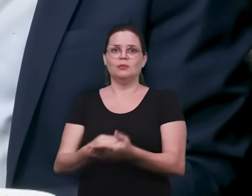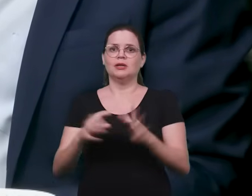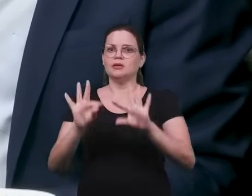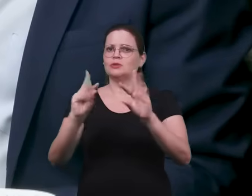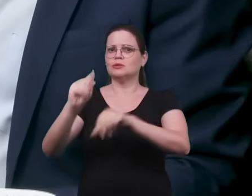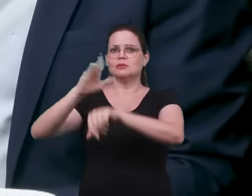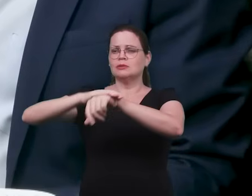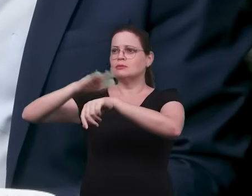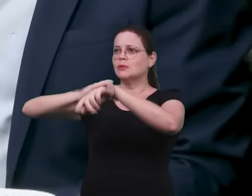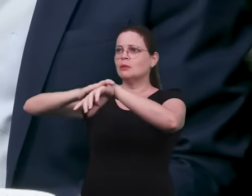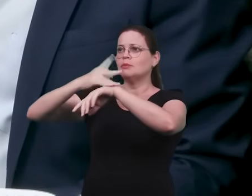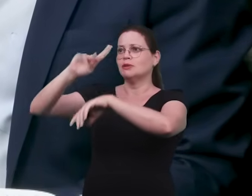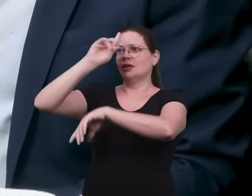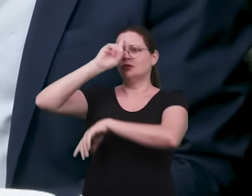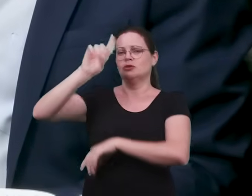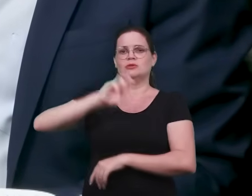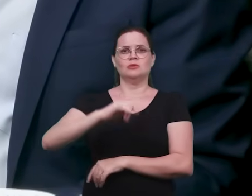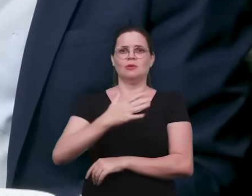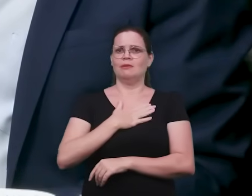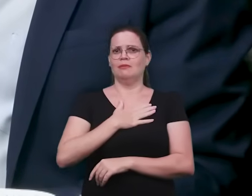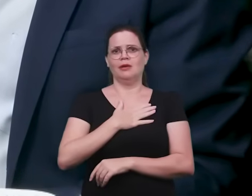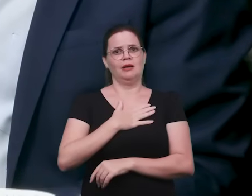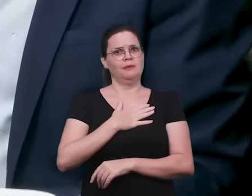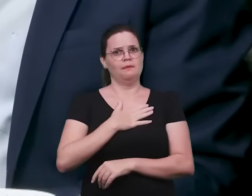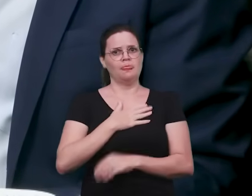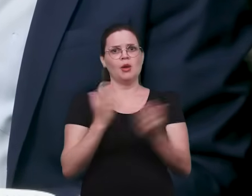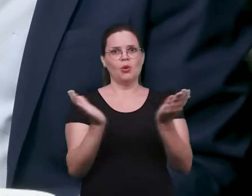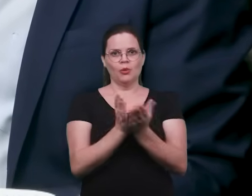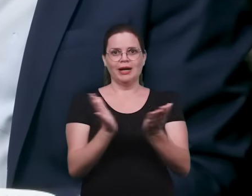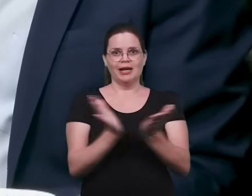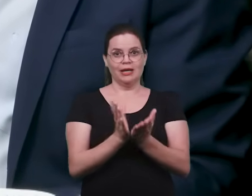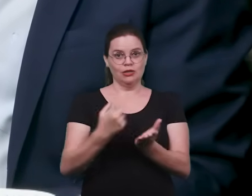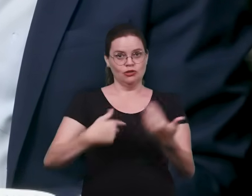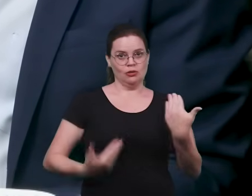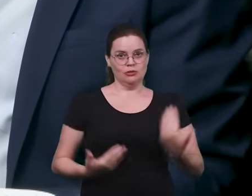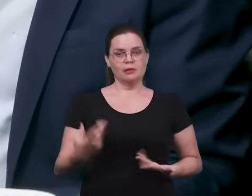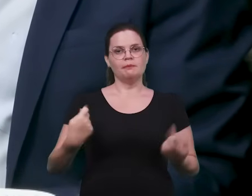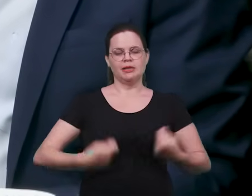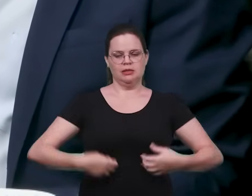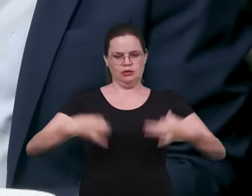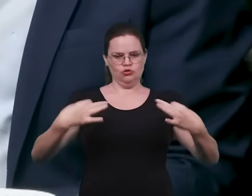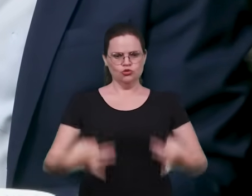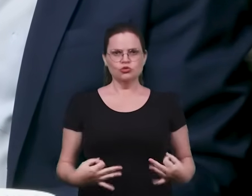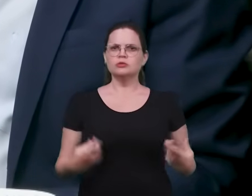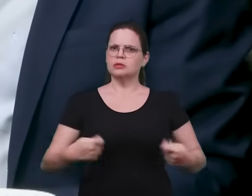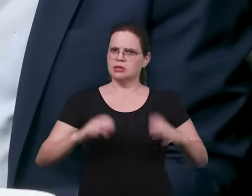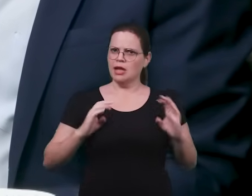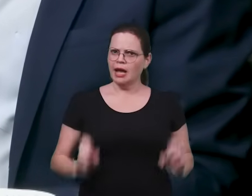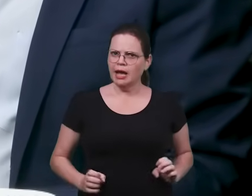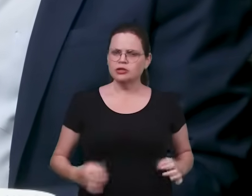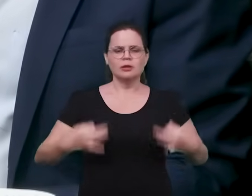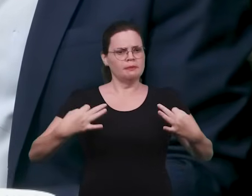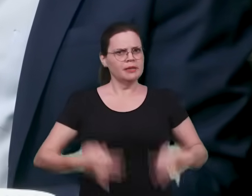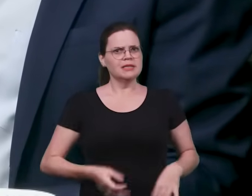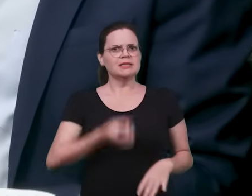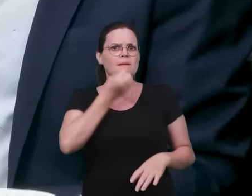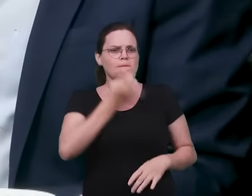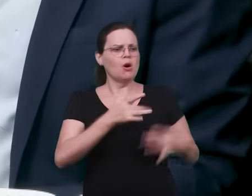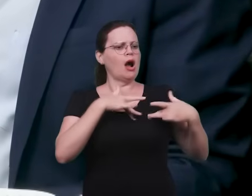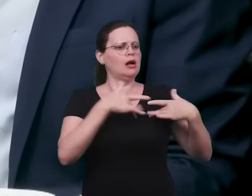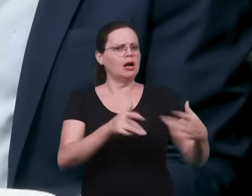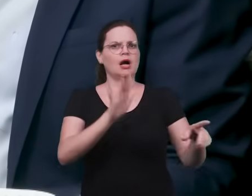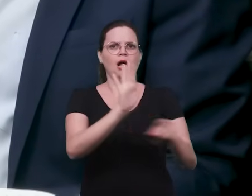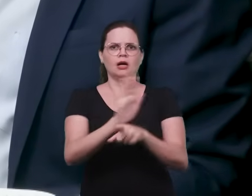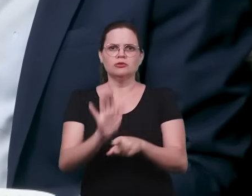de Deus, nada veio de mim, não é minha bondade. O crente deve ser bom? Deve ser justo? Deve fazer boas obras?